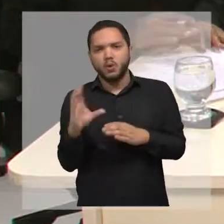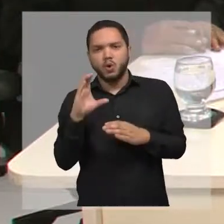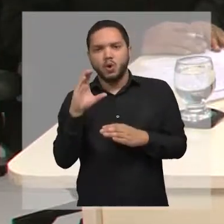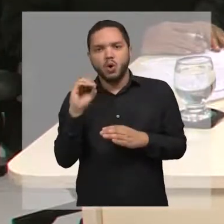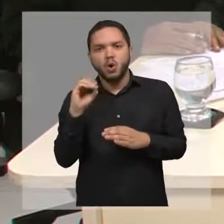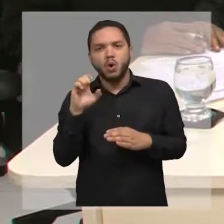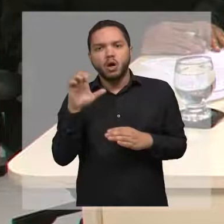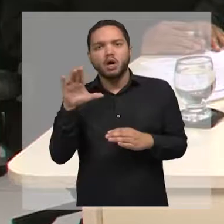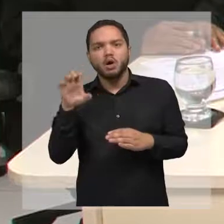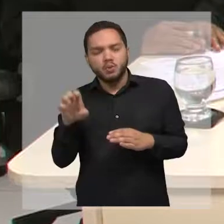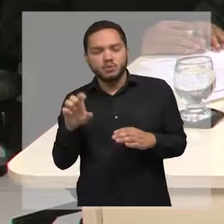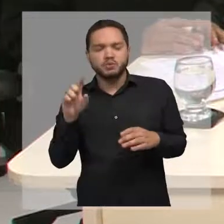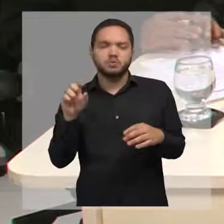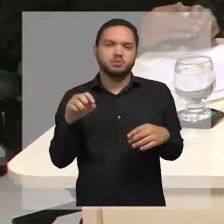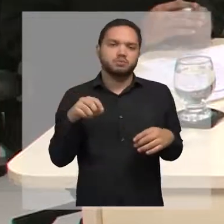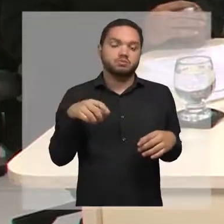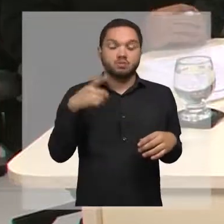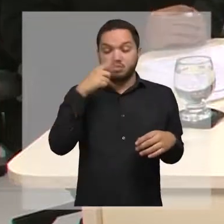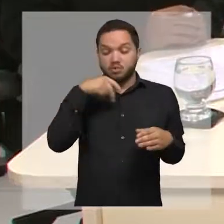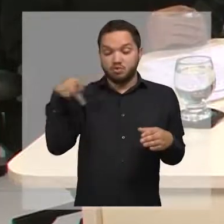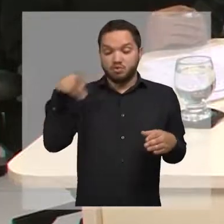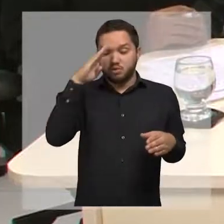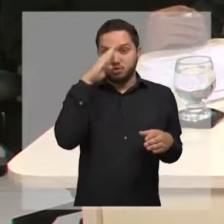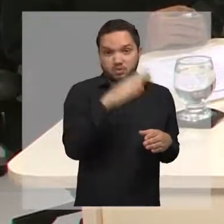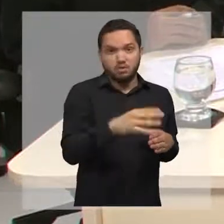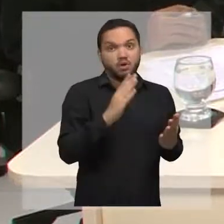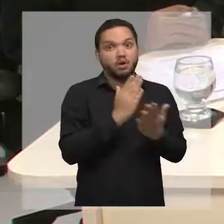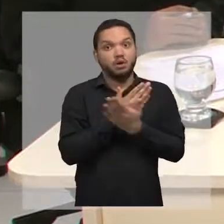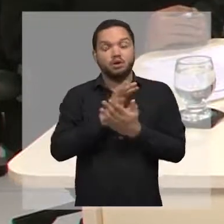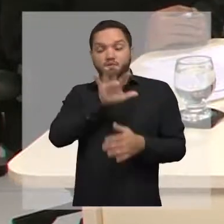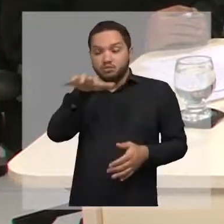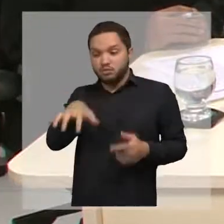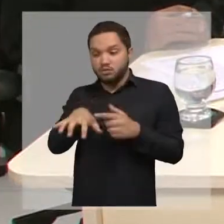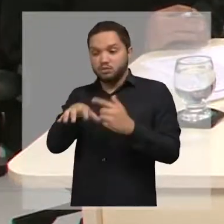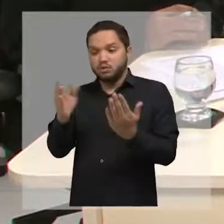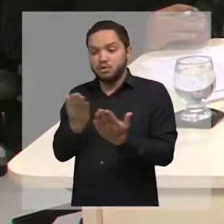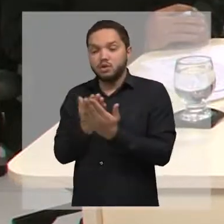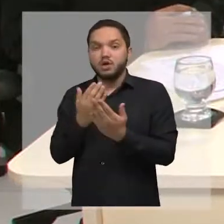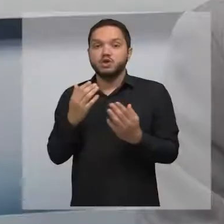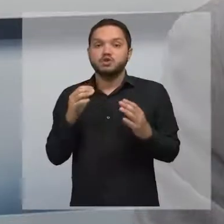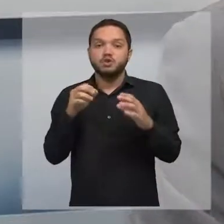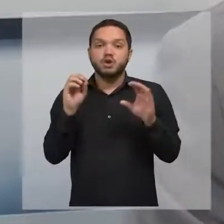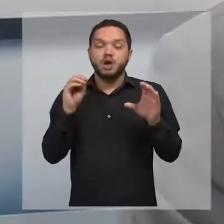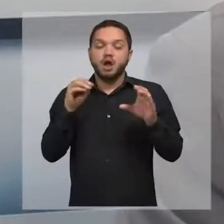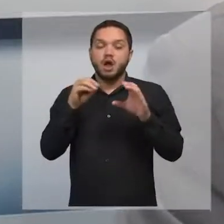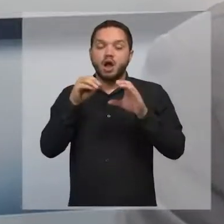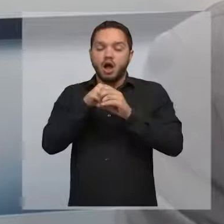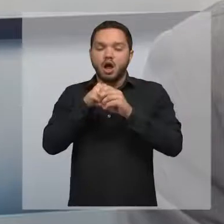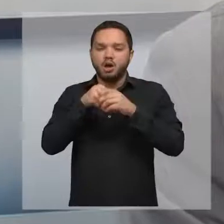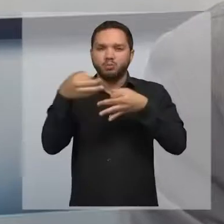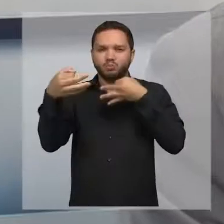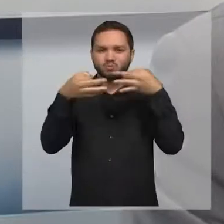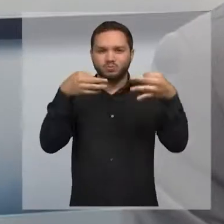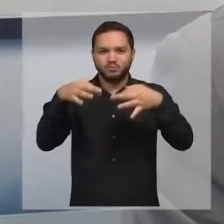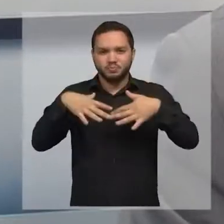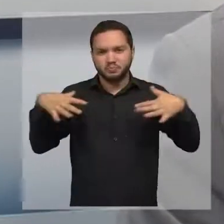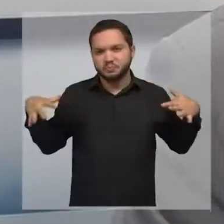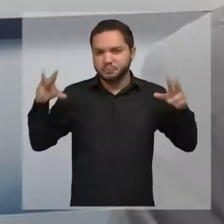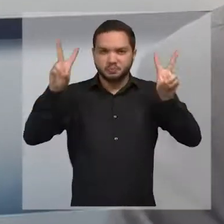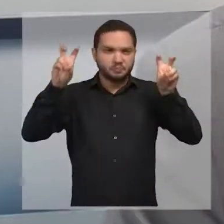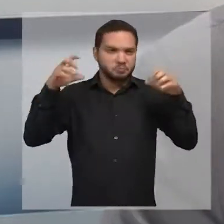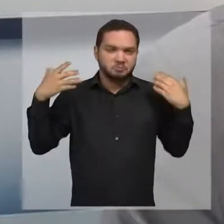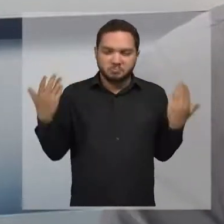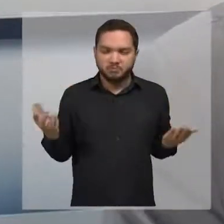ou para a COELS, direto pela presidência. Existem os requerimentos de audiência pública, para debater na Câmara